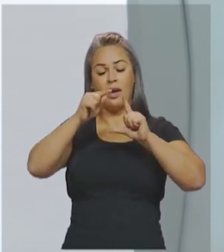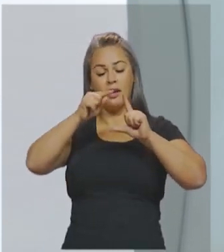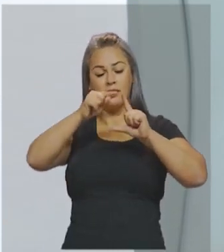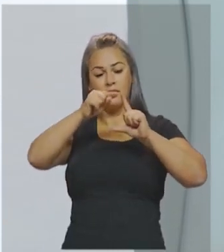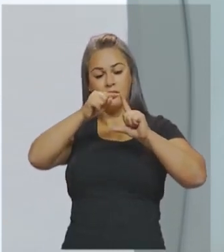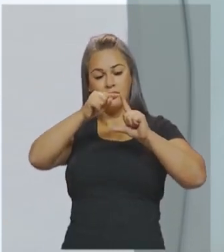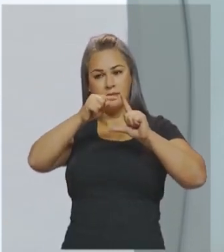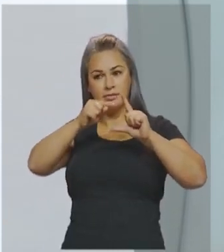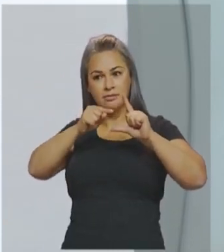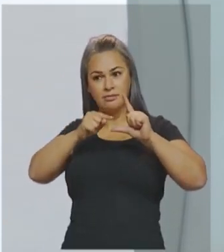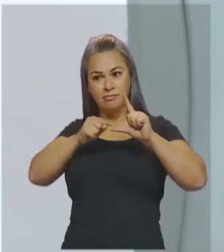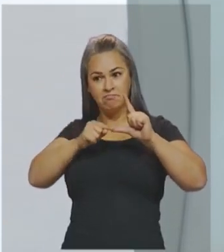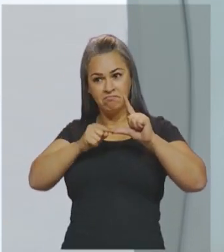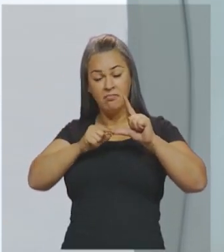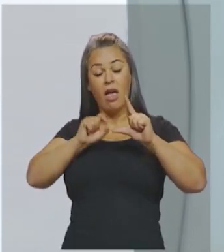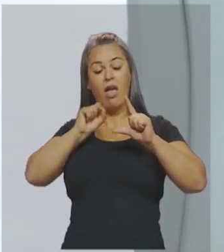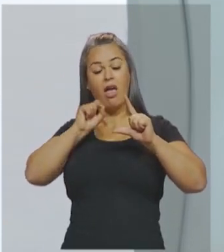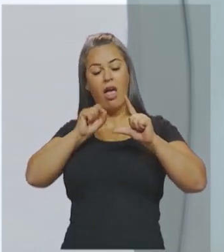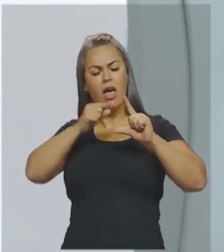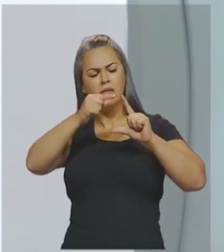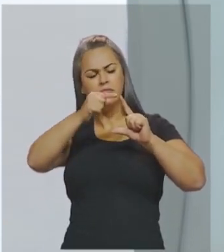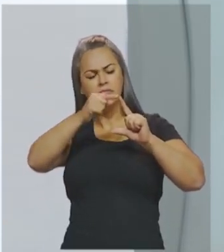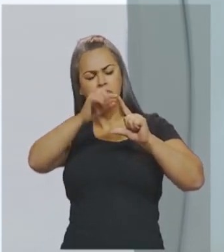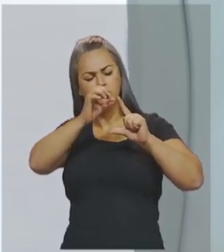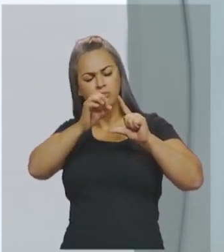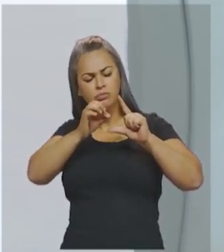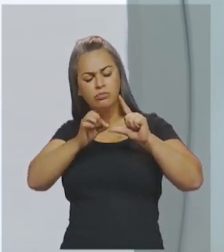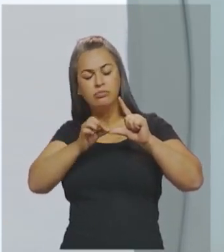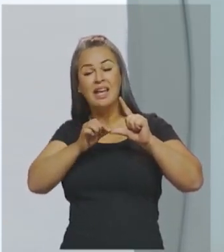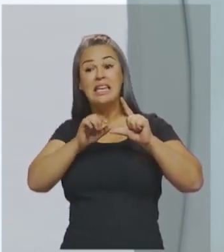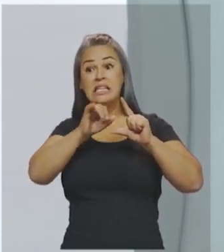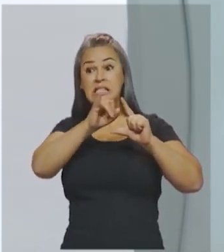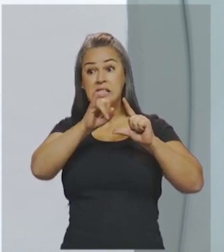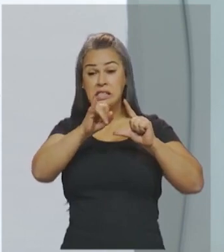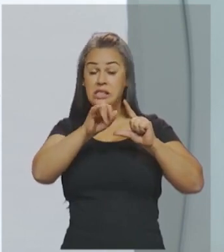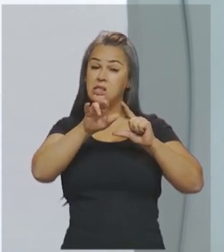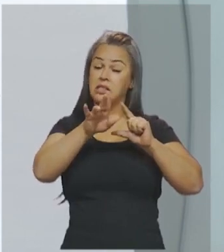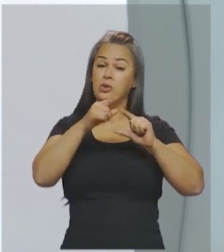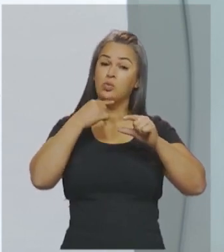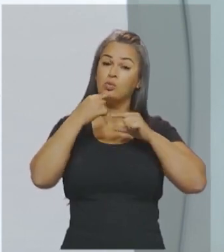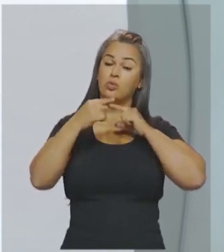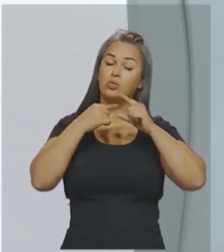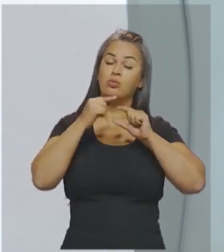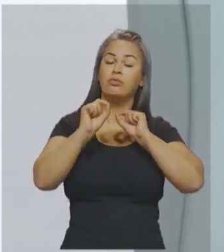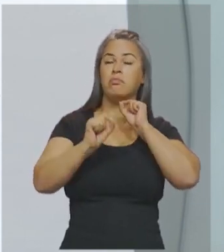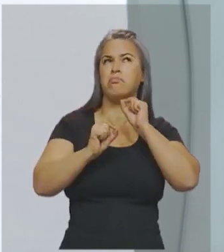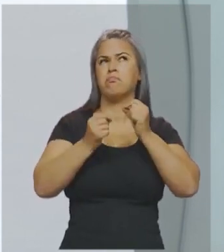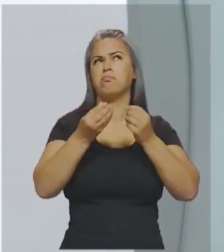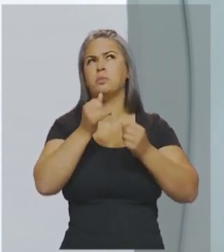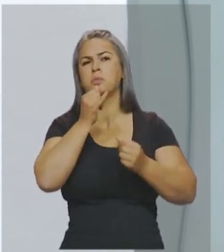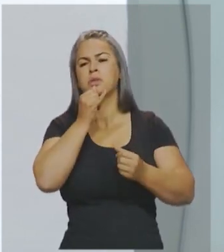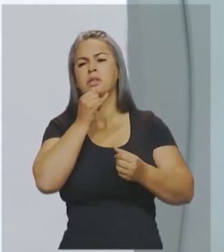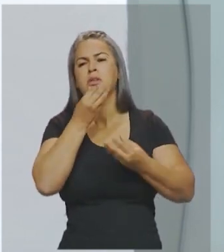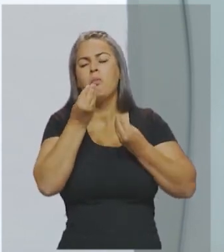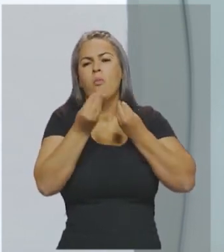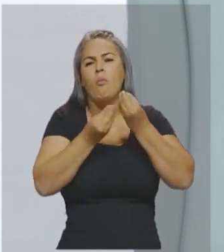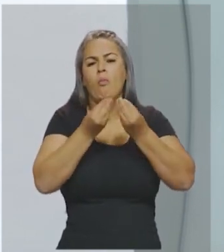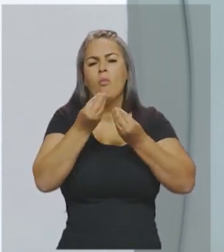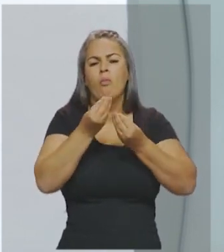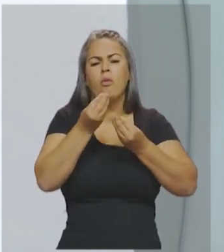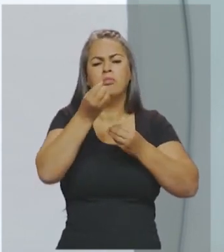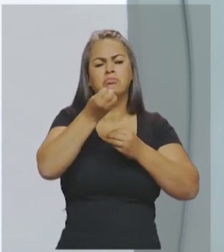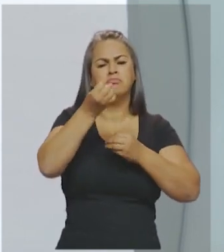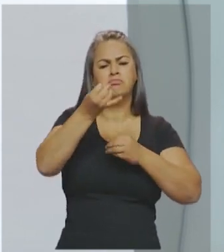de reta e o outro segmento de reta. Agora, se você estiver perguntando como determine,